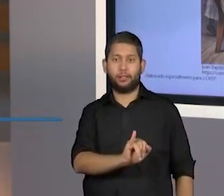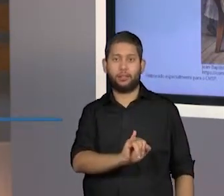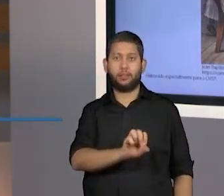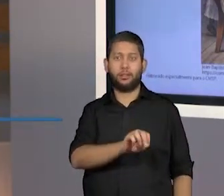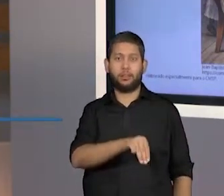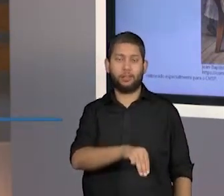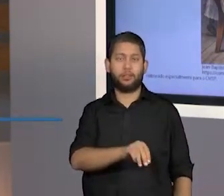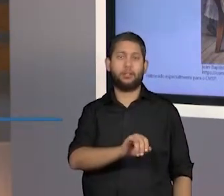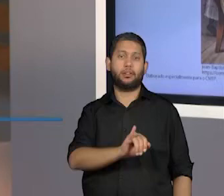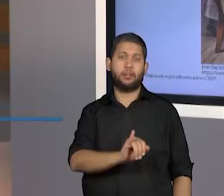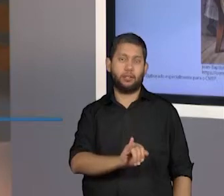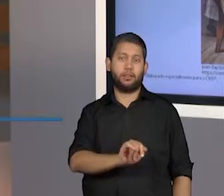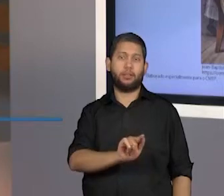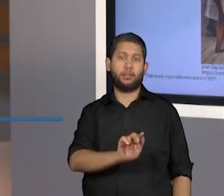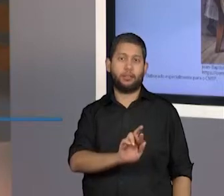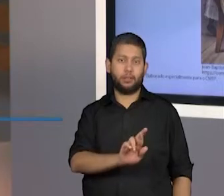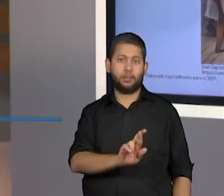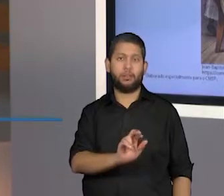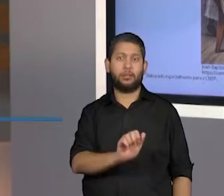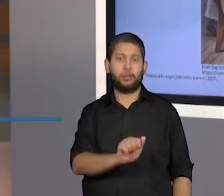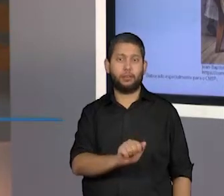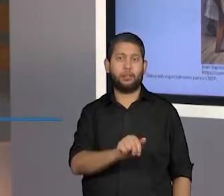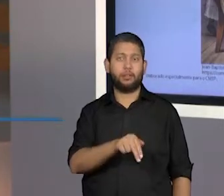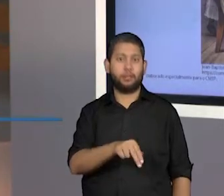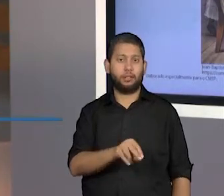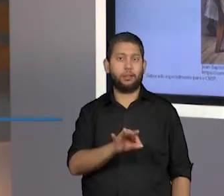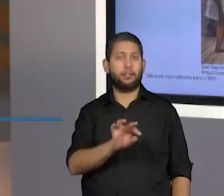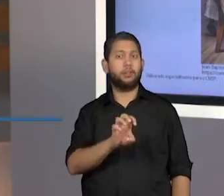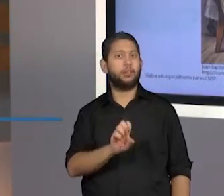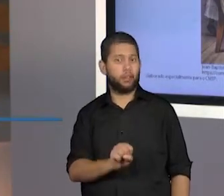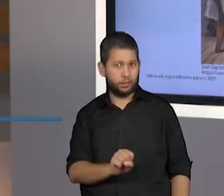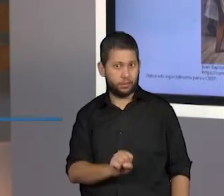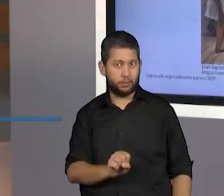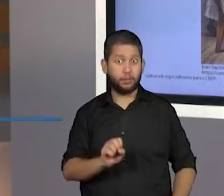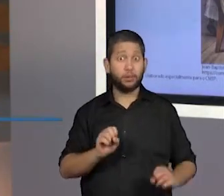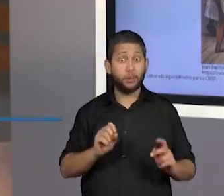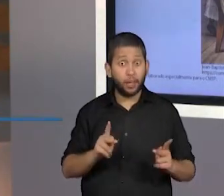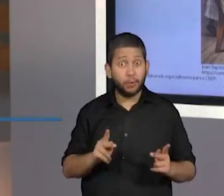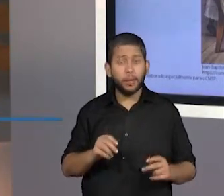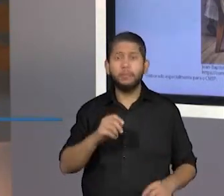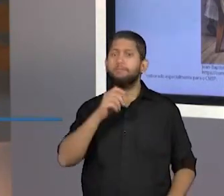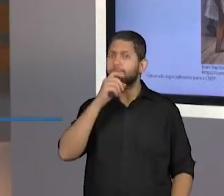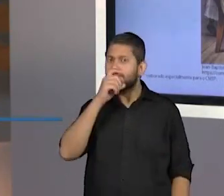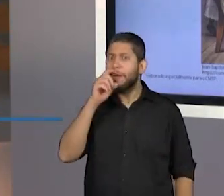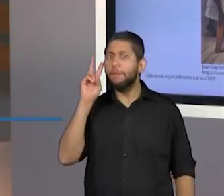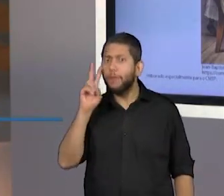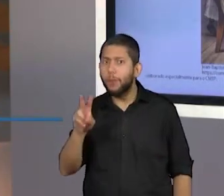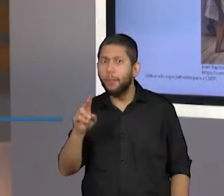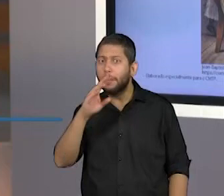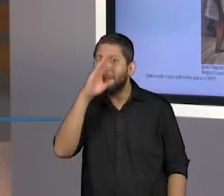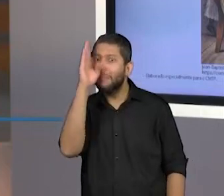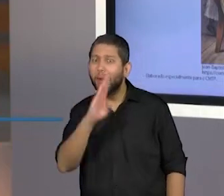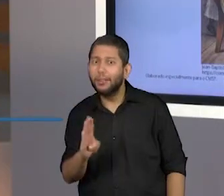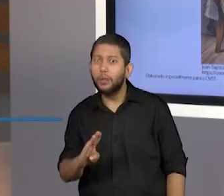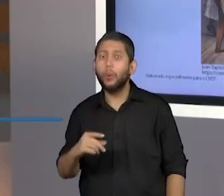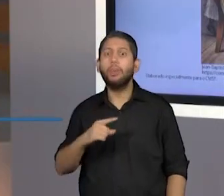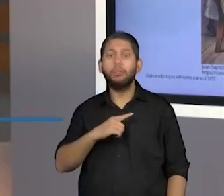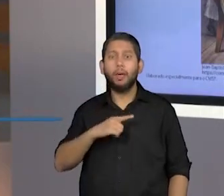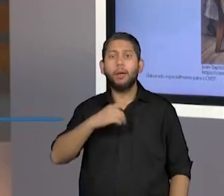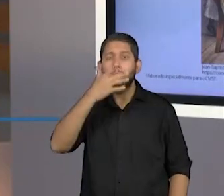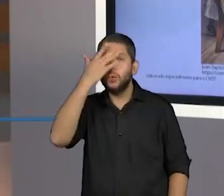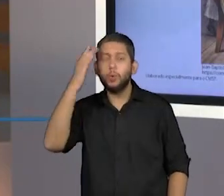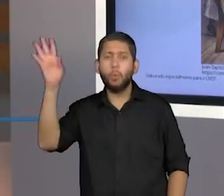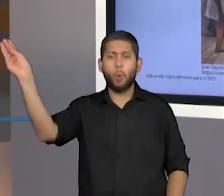ok, a gente percebe aí que na história do Brasil tem um movimento de migração e imigração muito